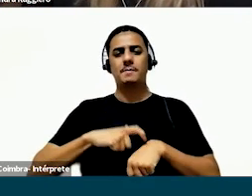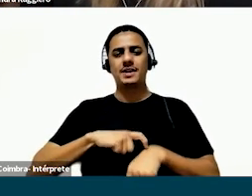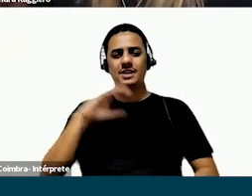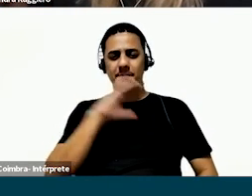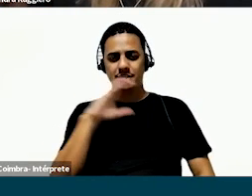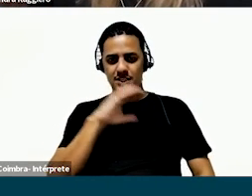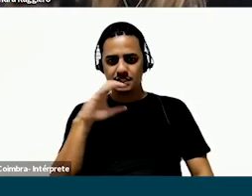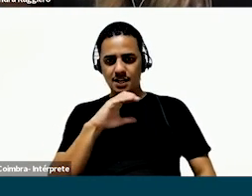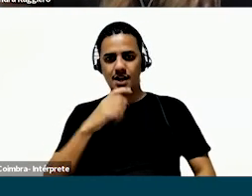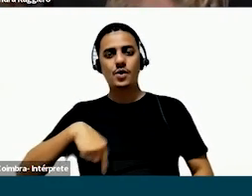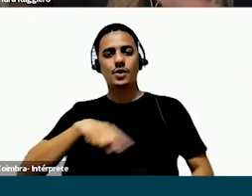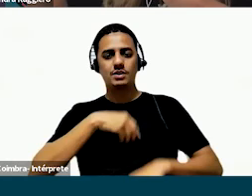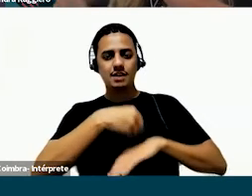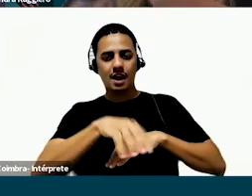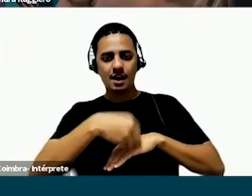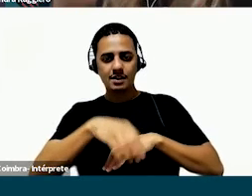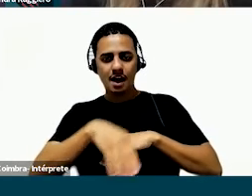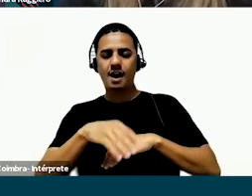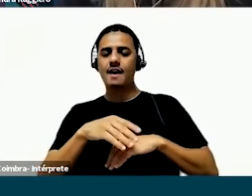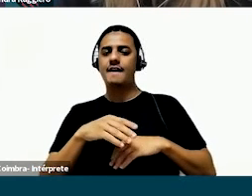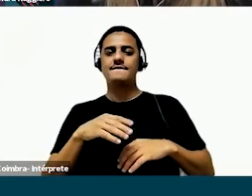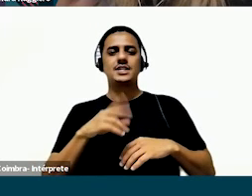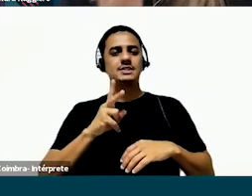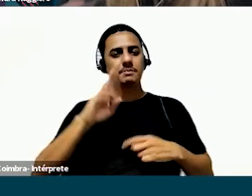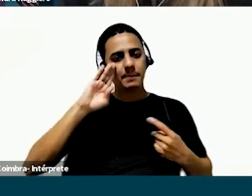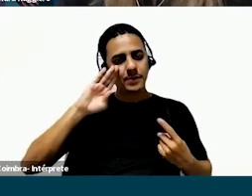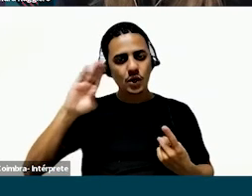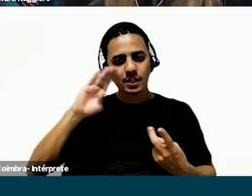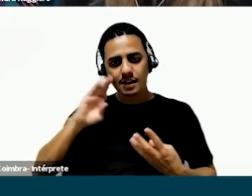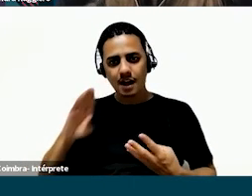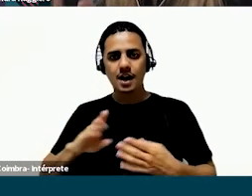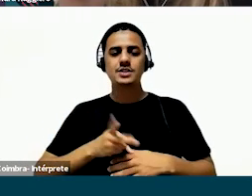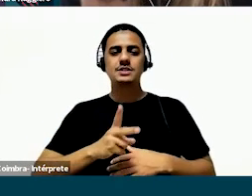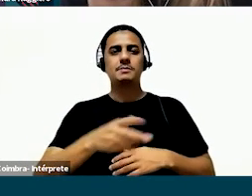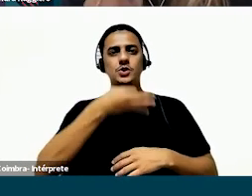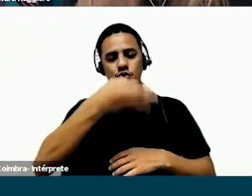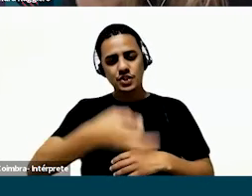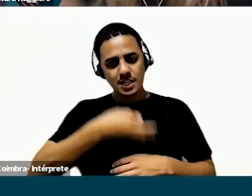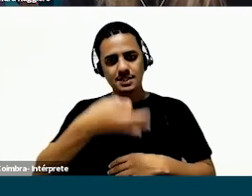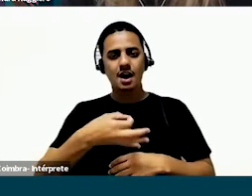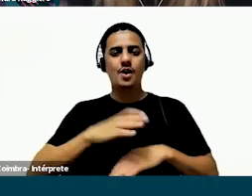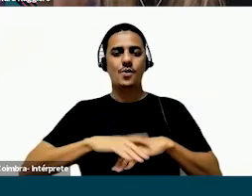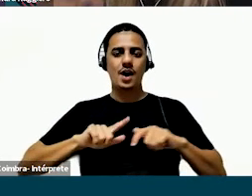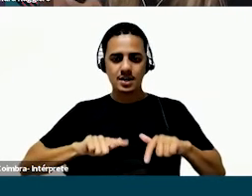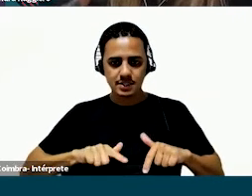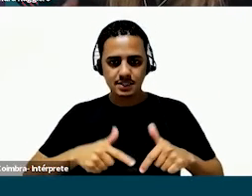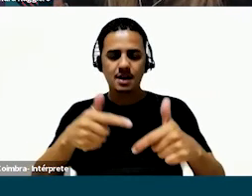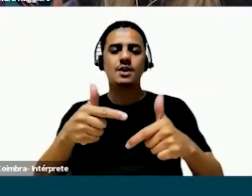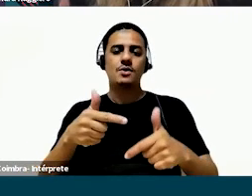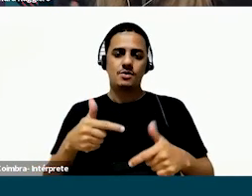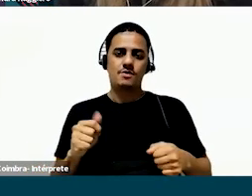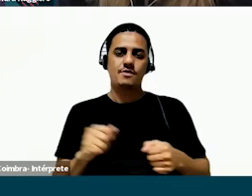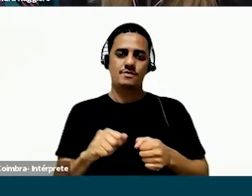situações emergenciais, a gente ainda alertava de forma totalmente priorizada com sugestões de